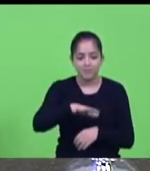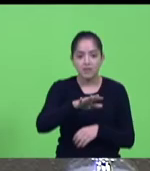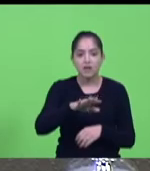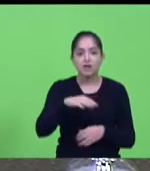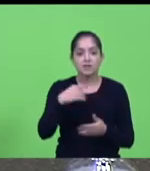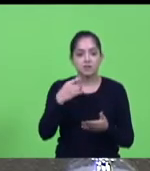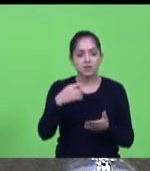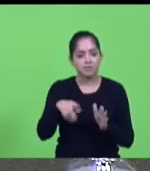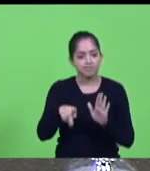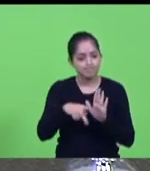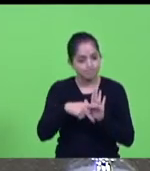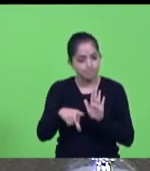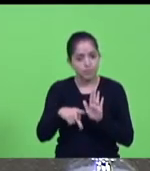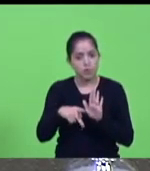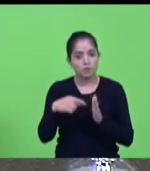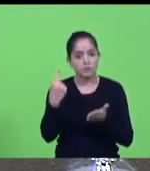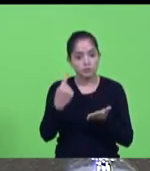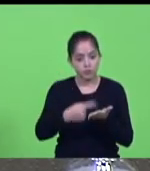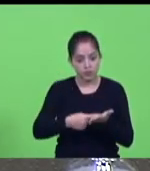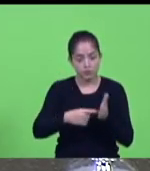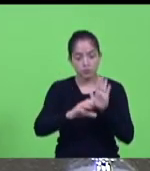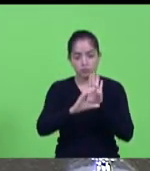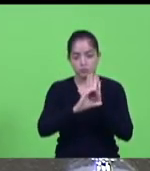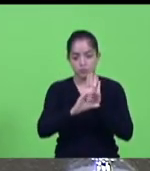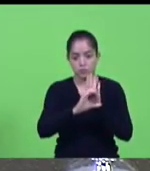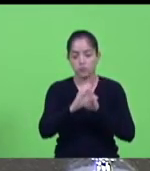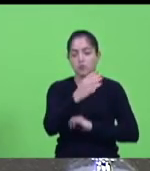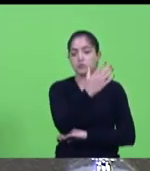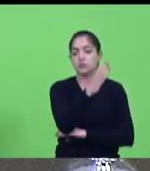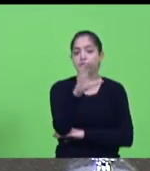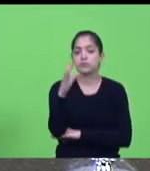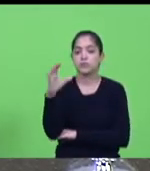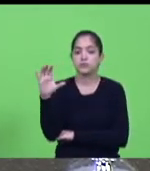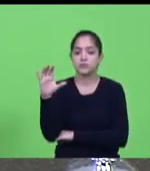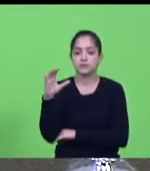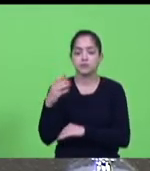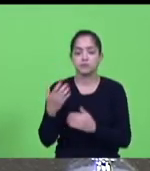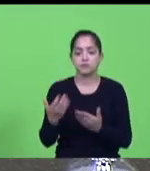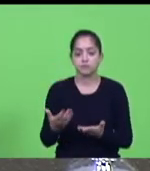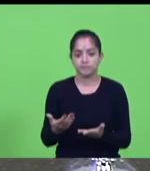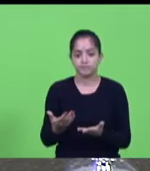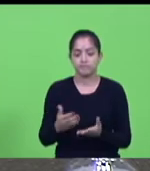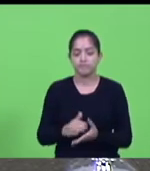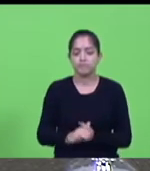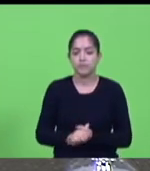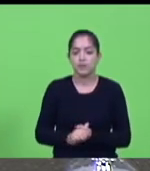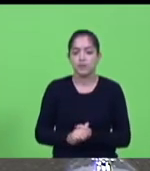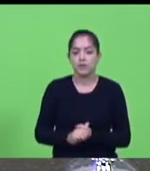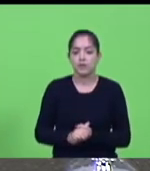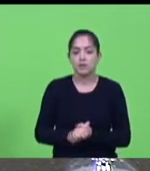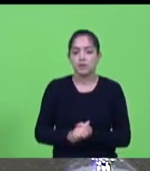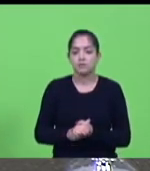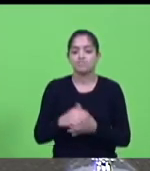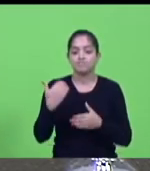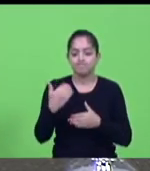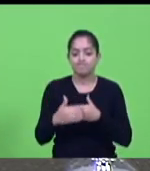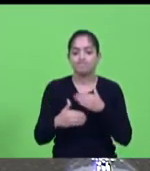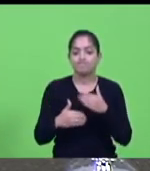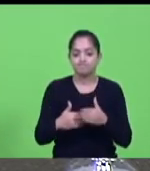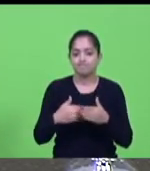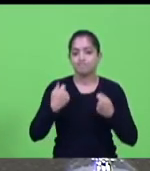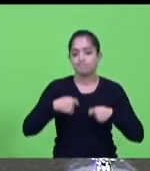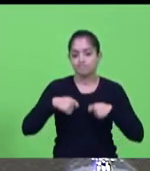consolidadas de acordo com o Código Florestal e que, com frequência,